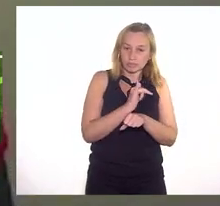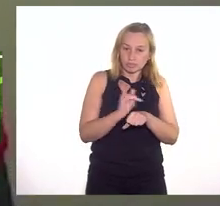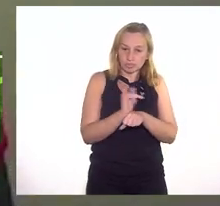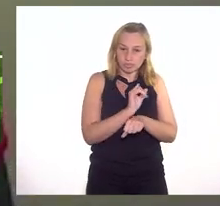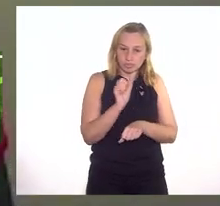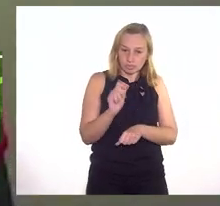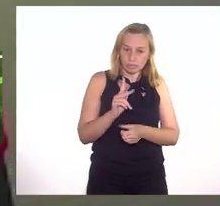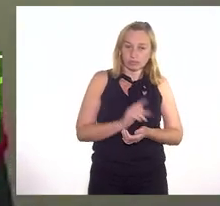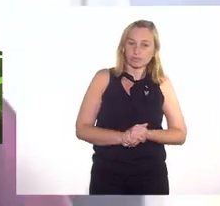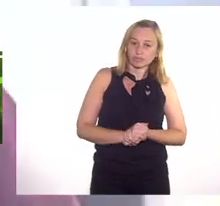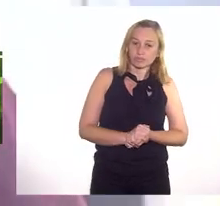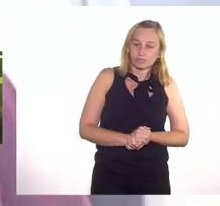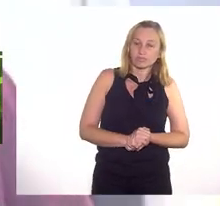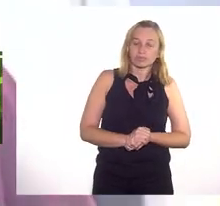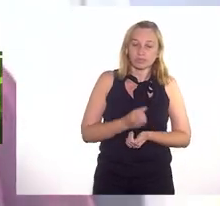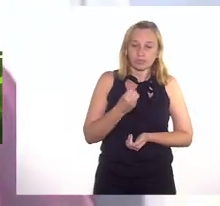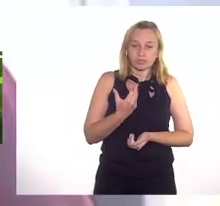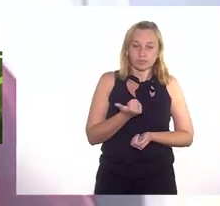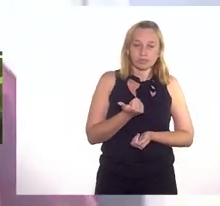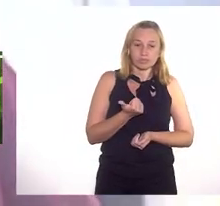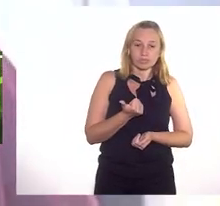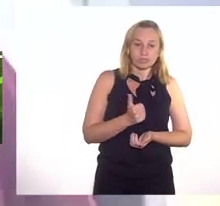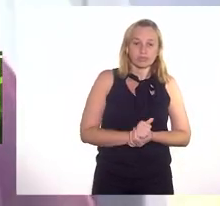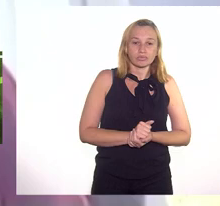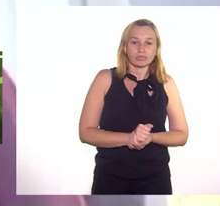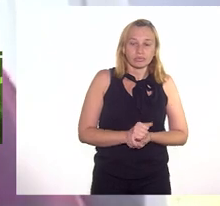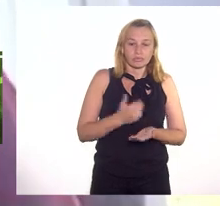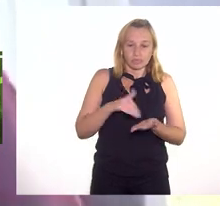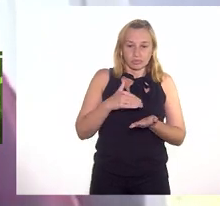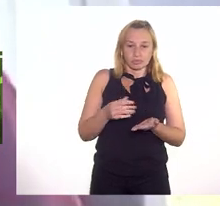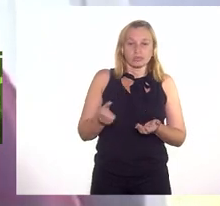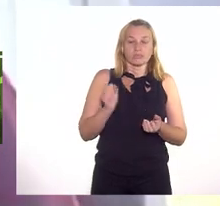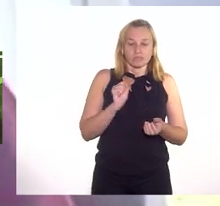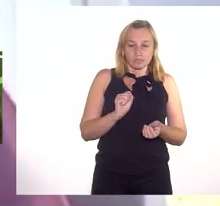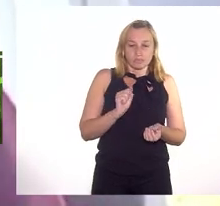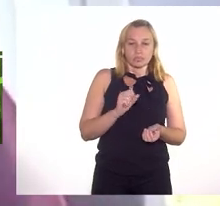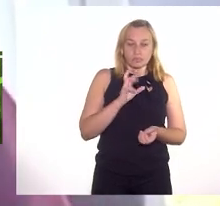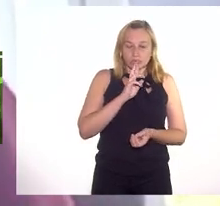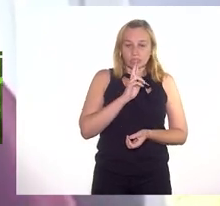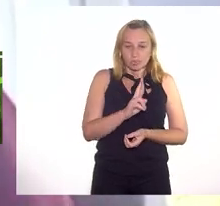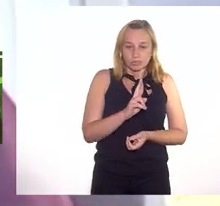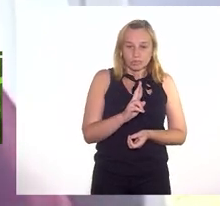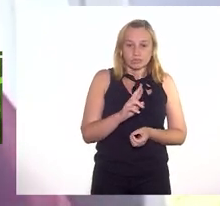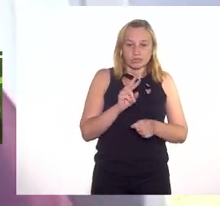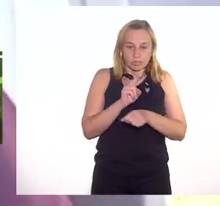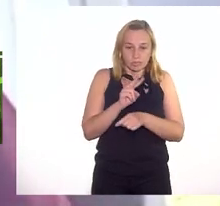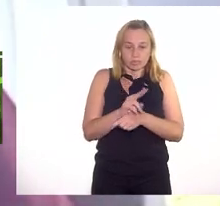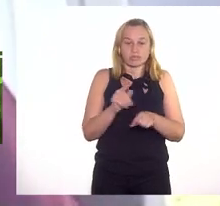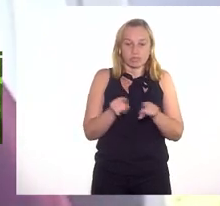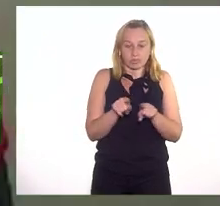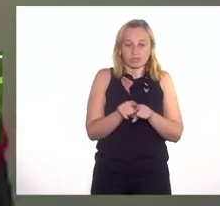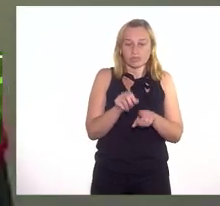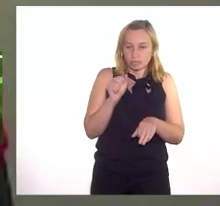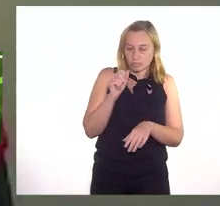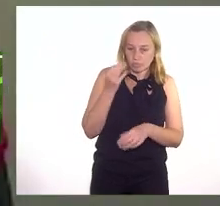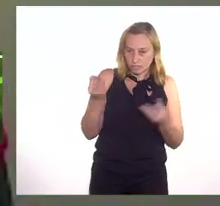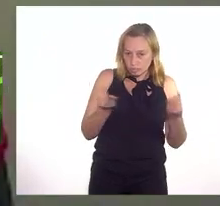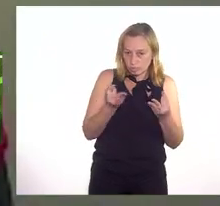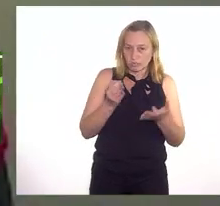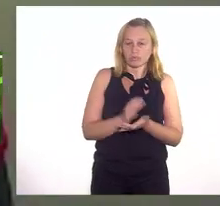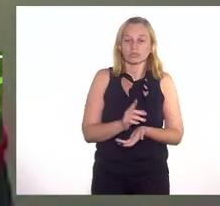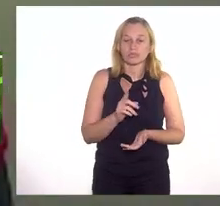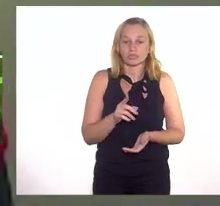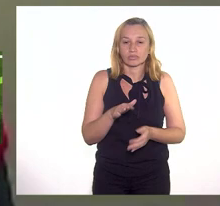articulação. Tá bem? O processo está aberto dentro da Secretaria, já com essa resposta, inclusive, da vigilância. Está ótimo. Vamos